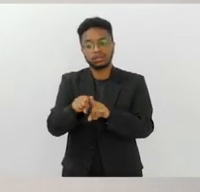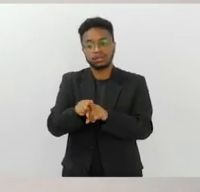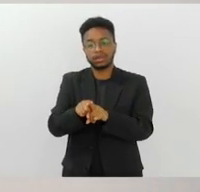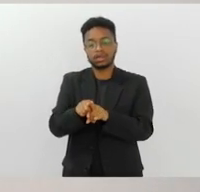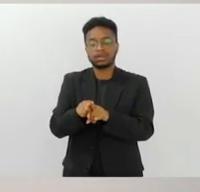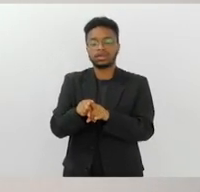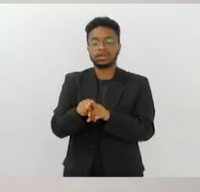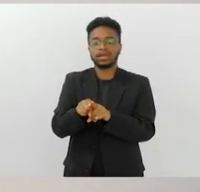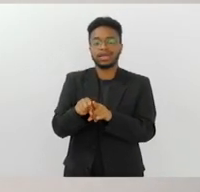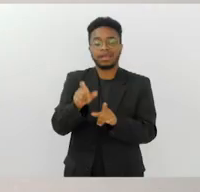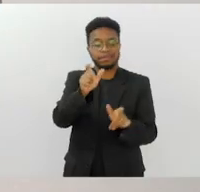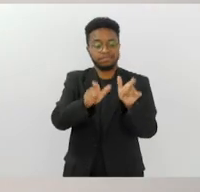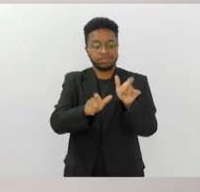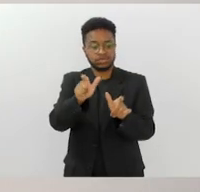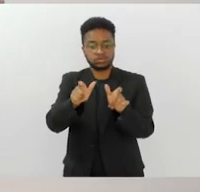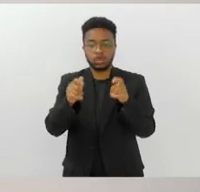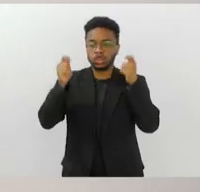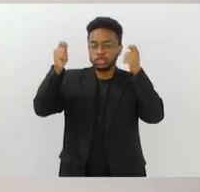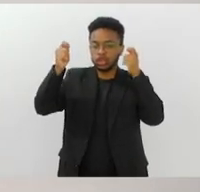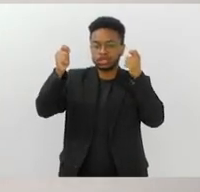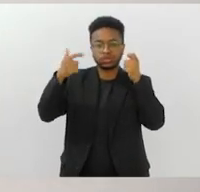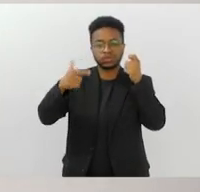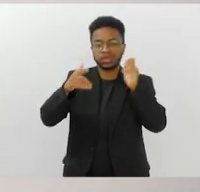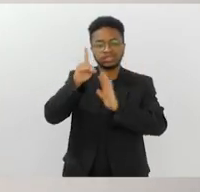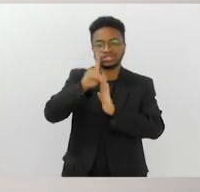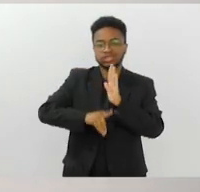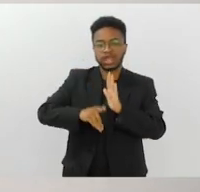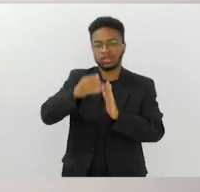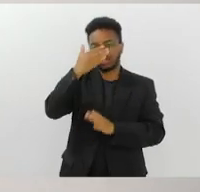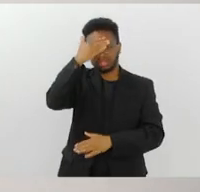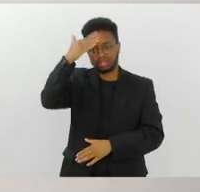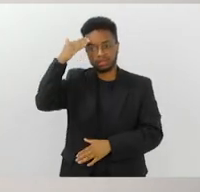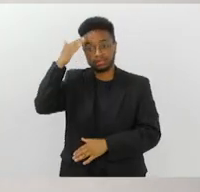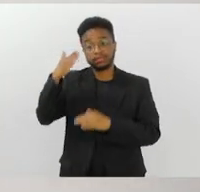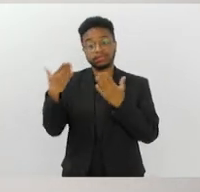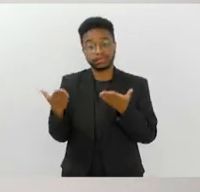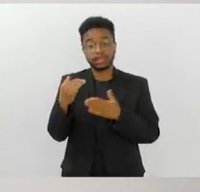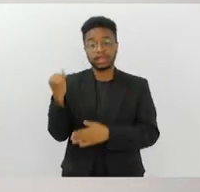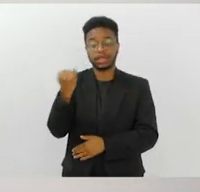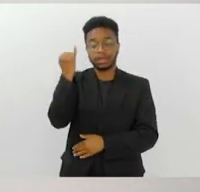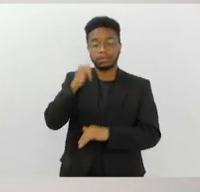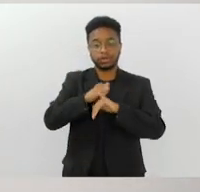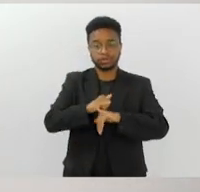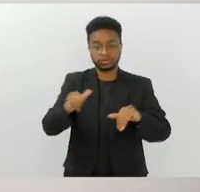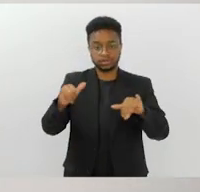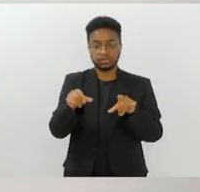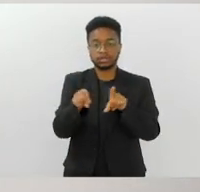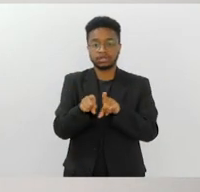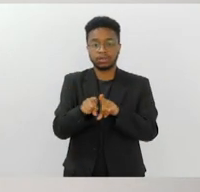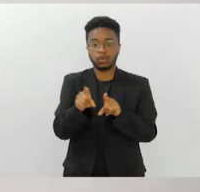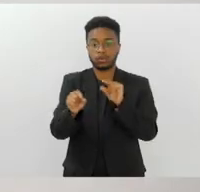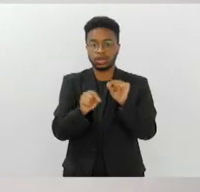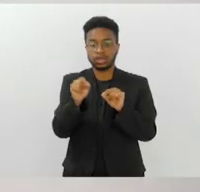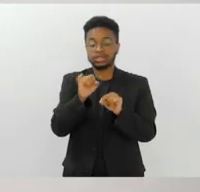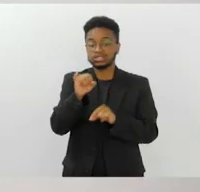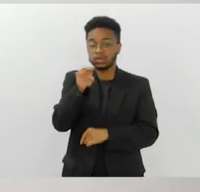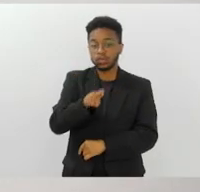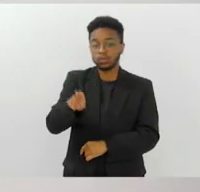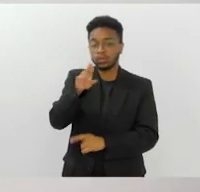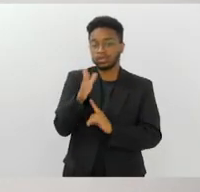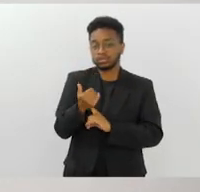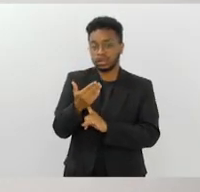torcedor ao direito de lazer e é importante destacar que a utilização dessa